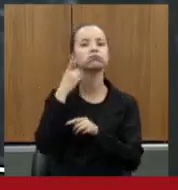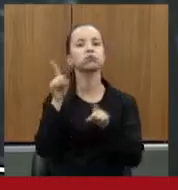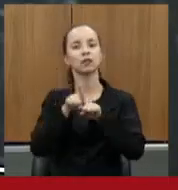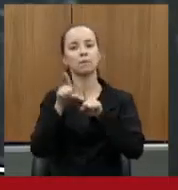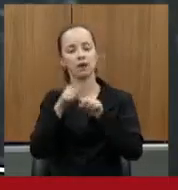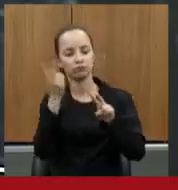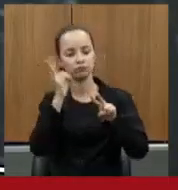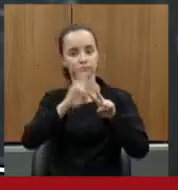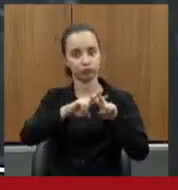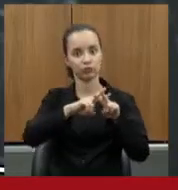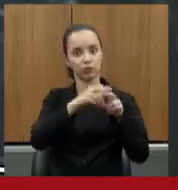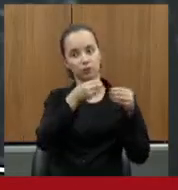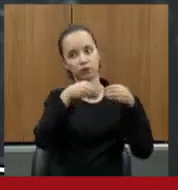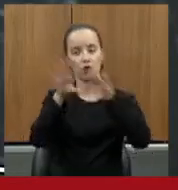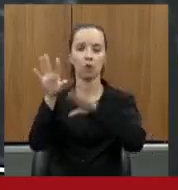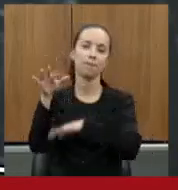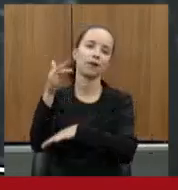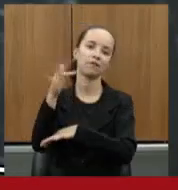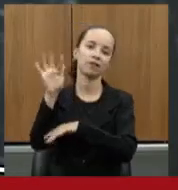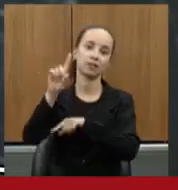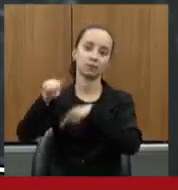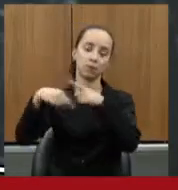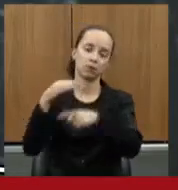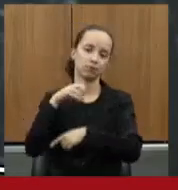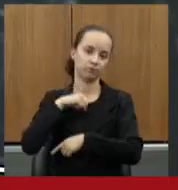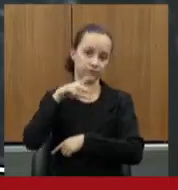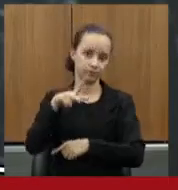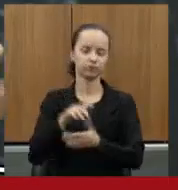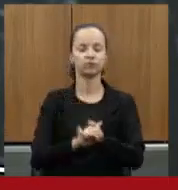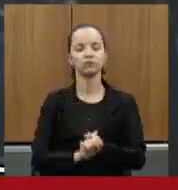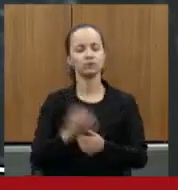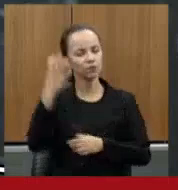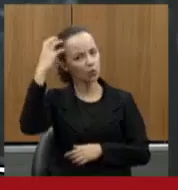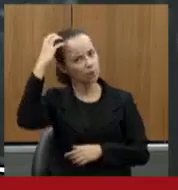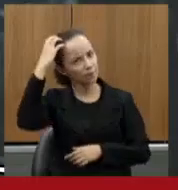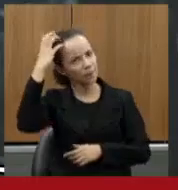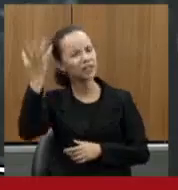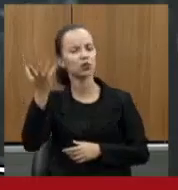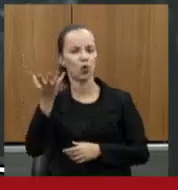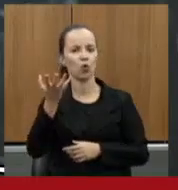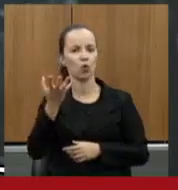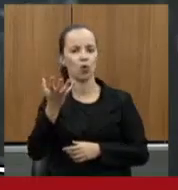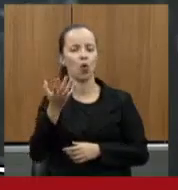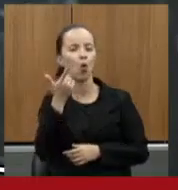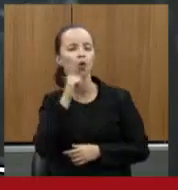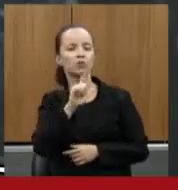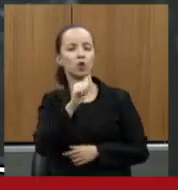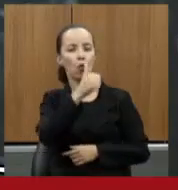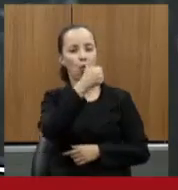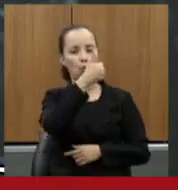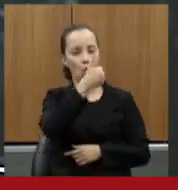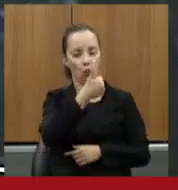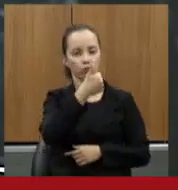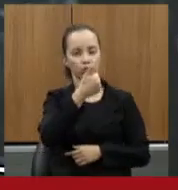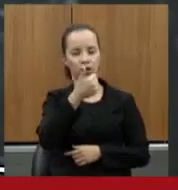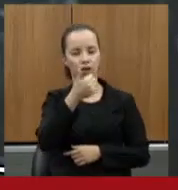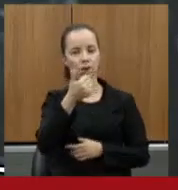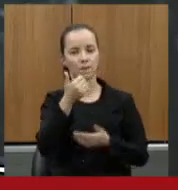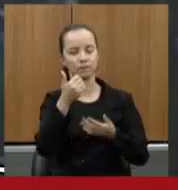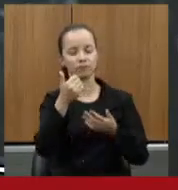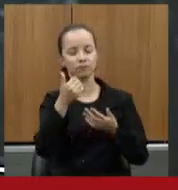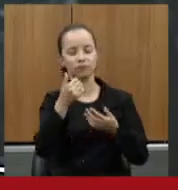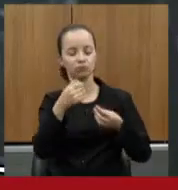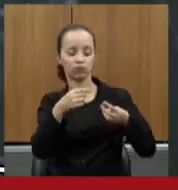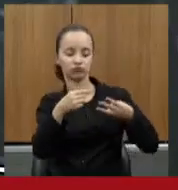depois para a França e Portugal. O imperador pegou o texto da Assembleia, fez algumas pouquíssimas